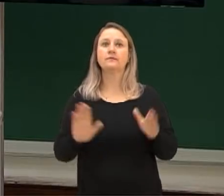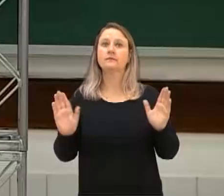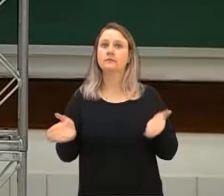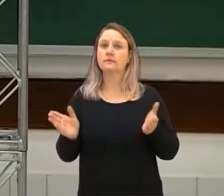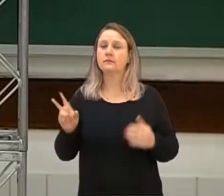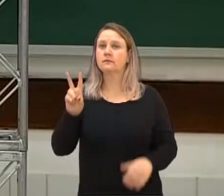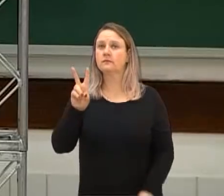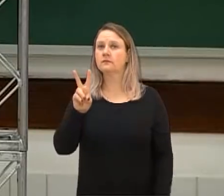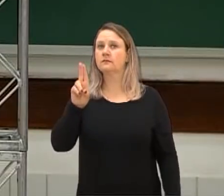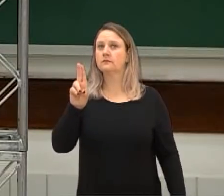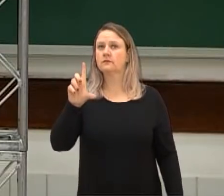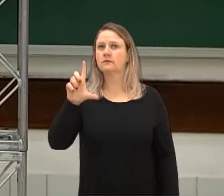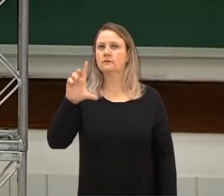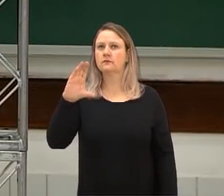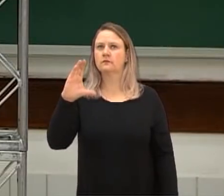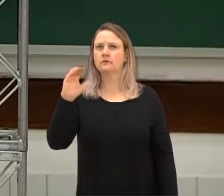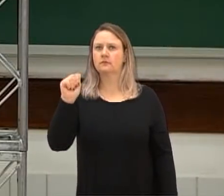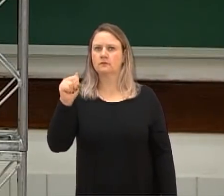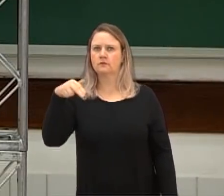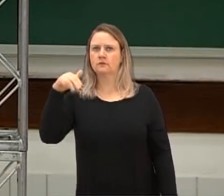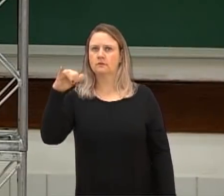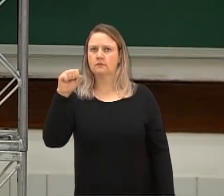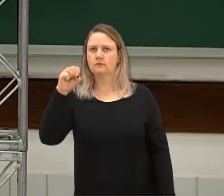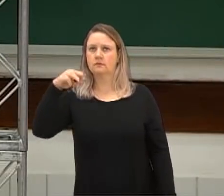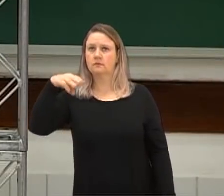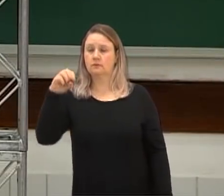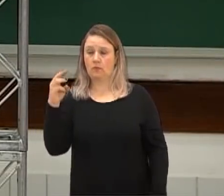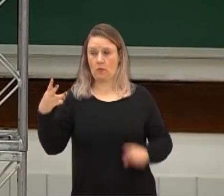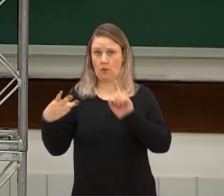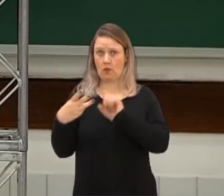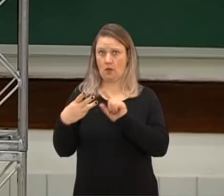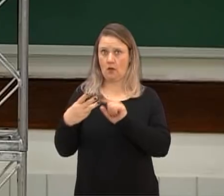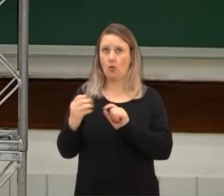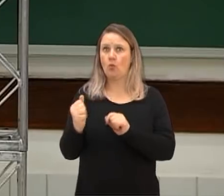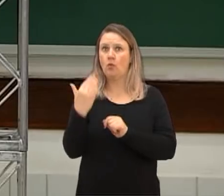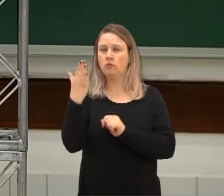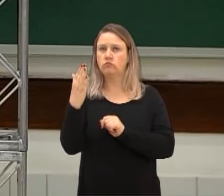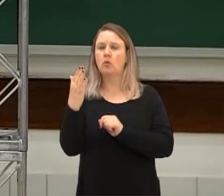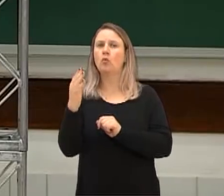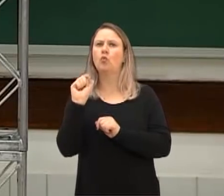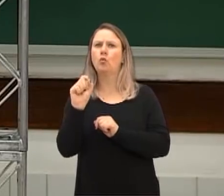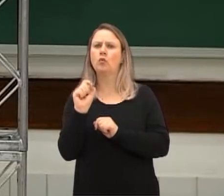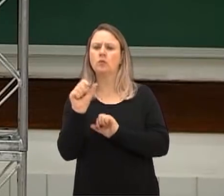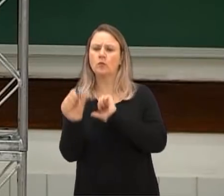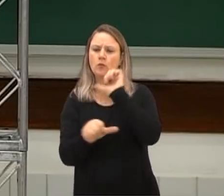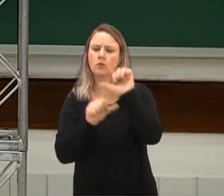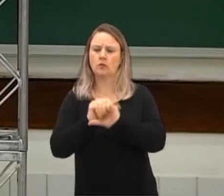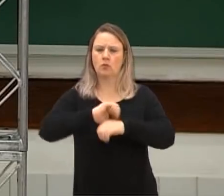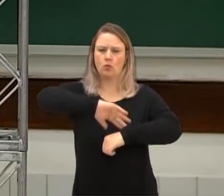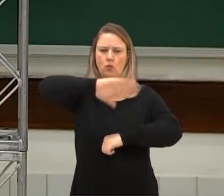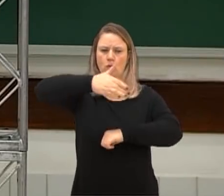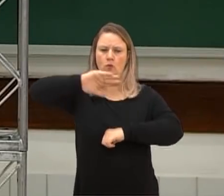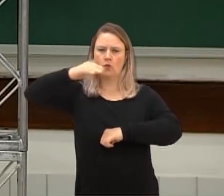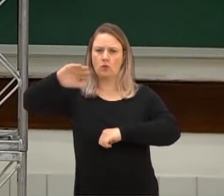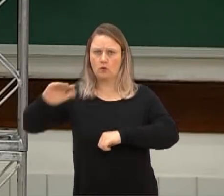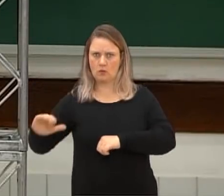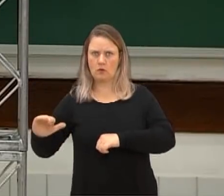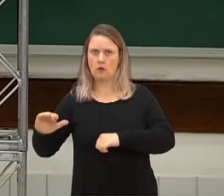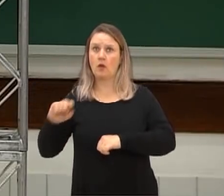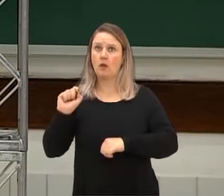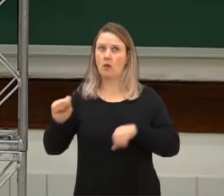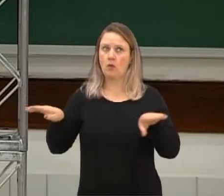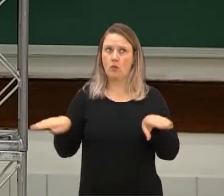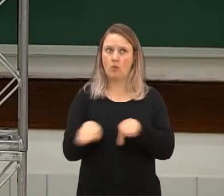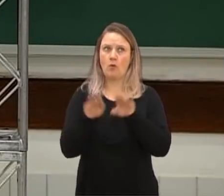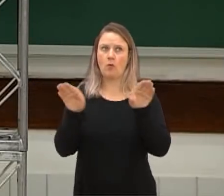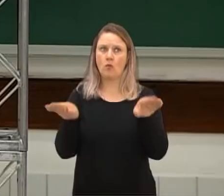Vulcanismo. Vulcanismo é o terceiro agente interno de modificação do relevo e ele ocorre quando a placa tectônica sofre uma ruptura,